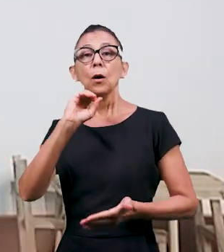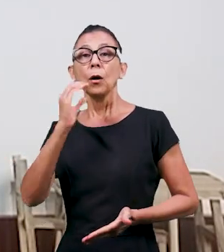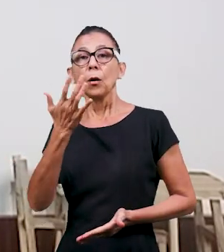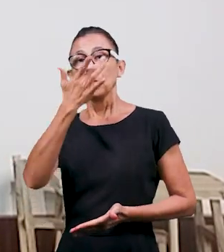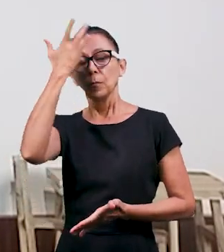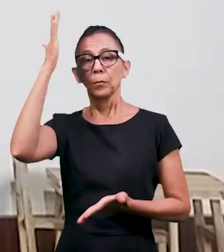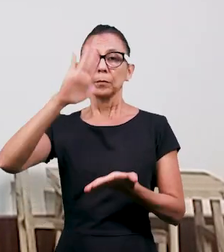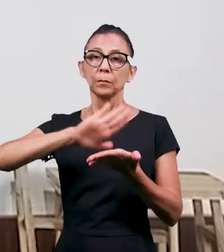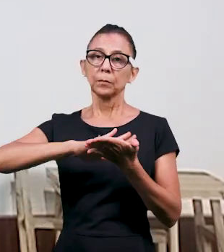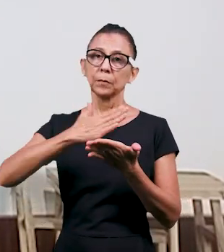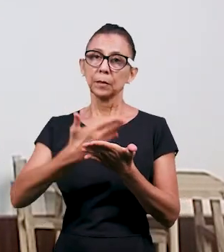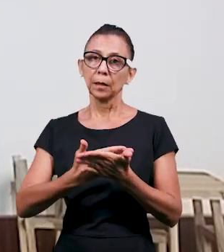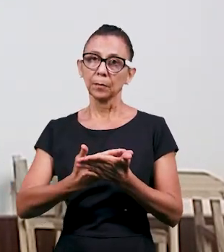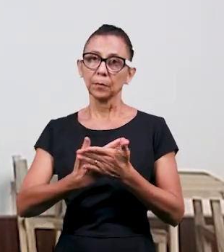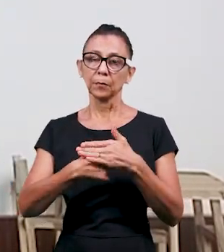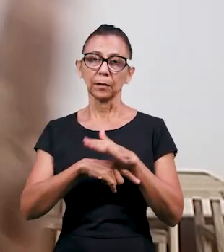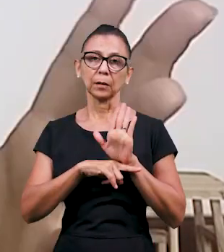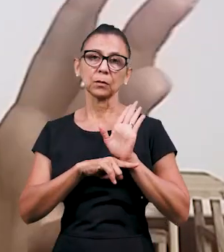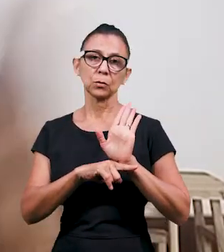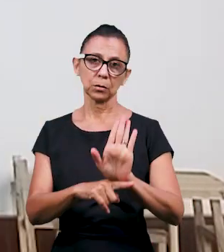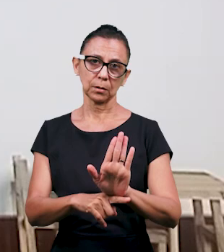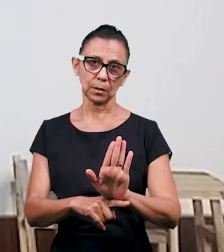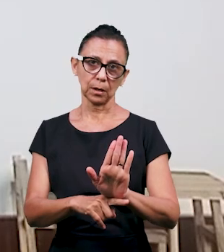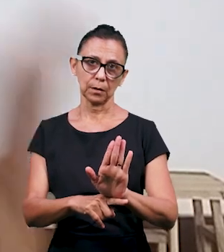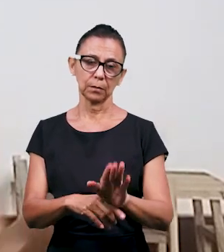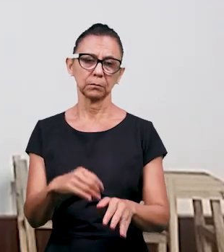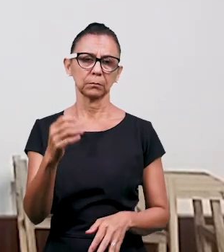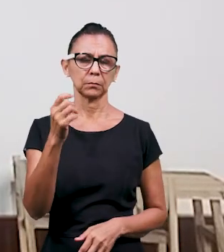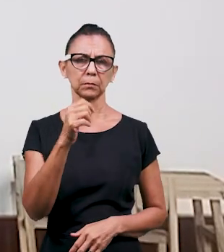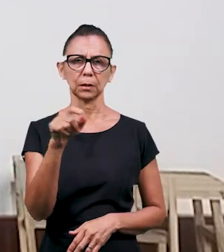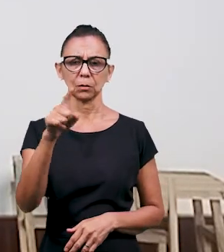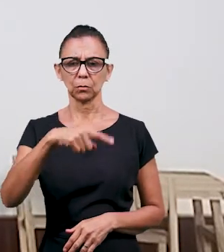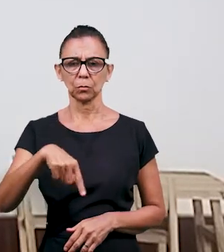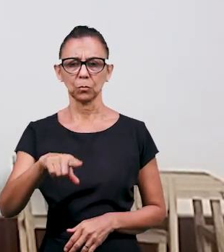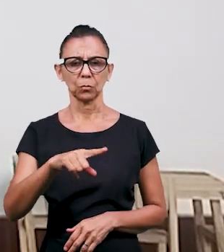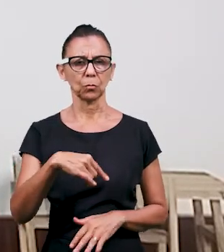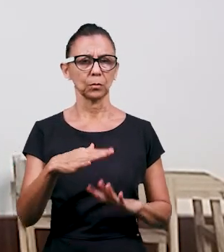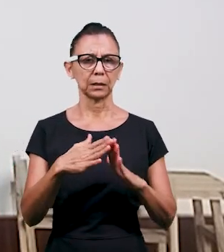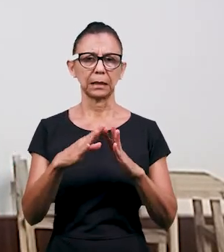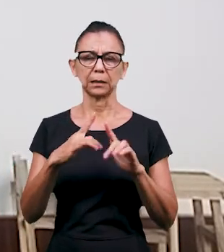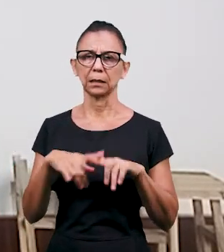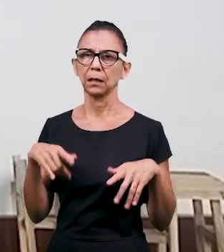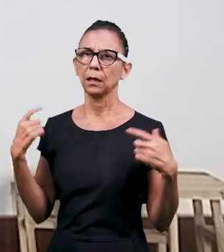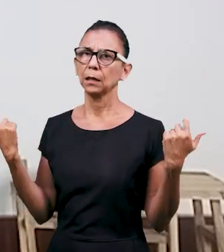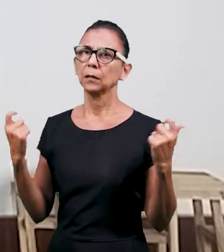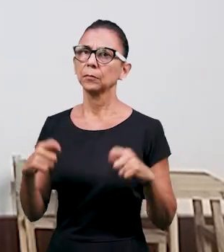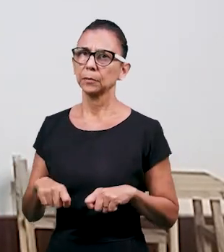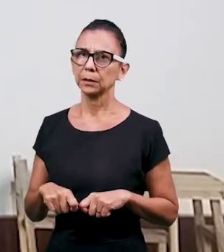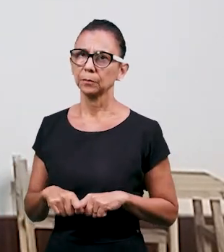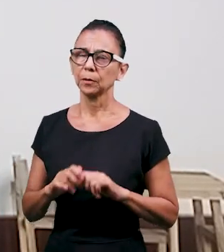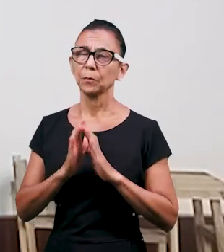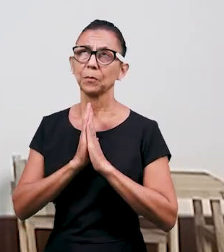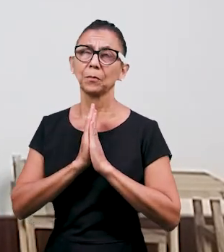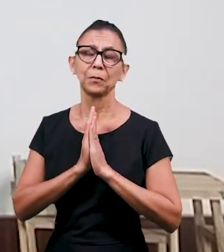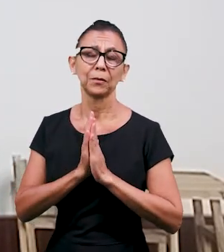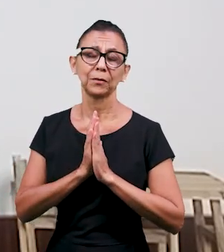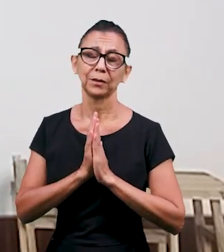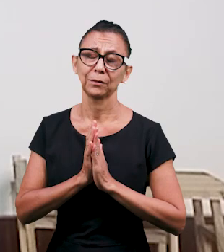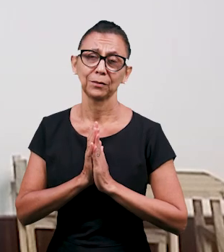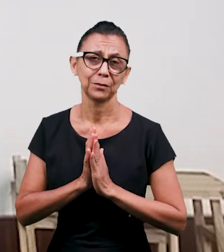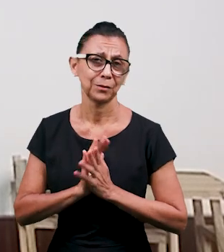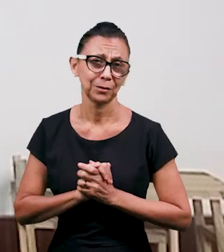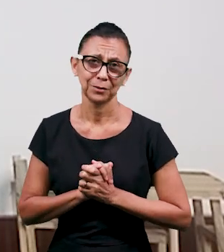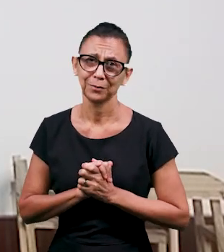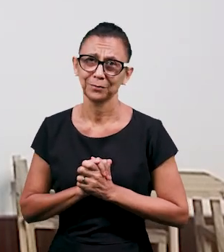o irmão vai ajudar nessa mediação, né? Agora, os demais irmãos, toda a igreja tem a possibilidade, e por favor...